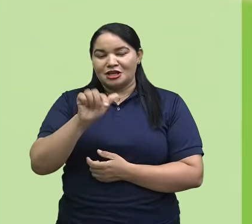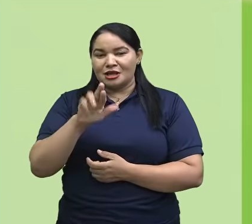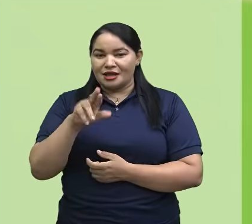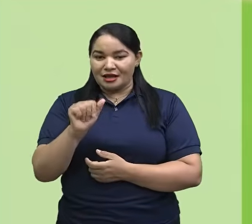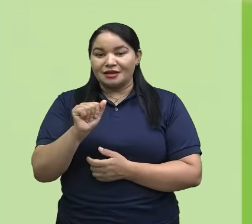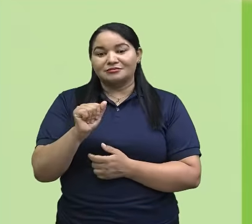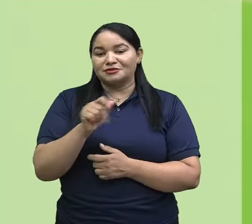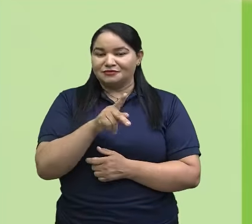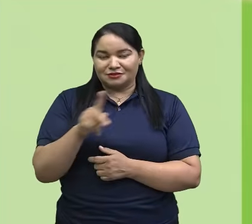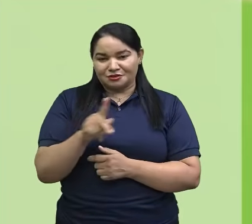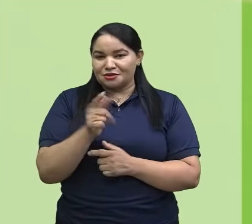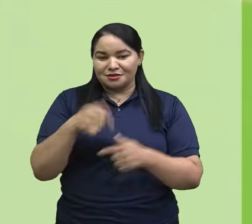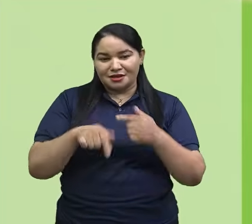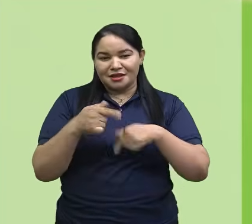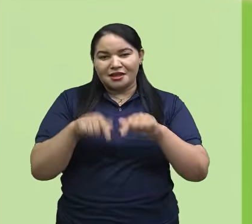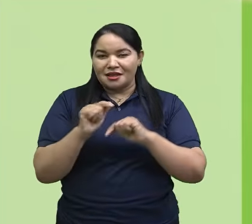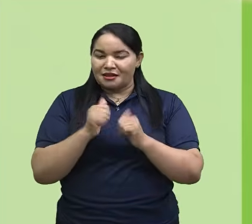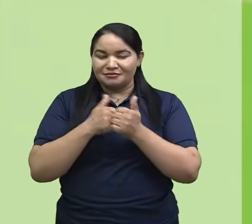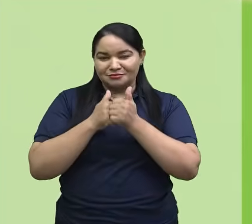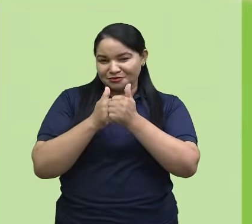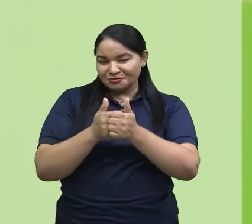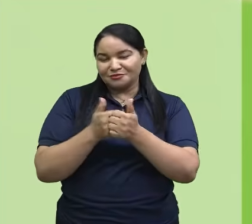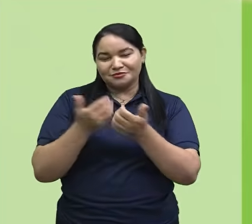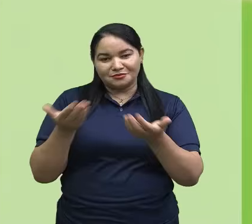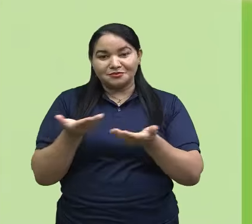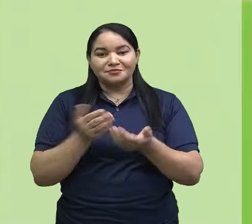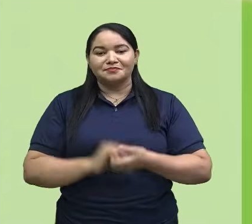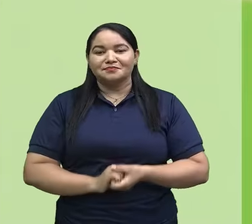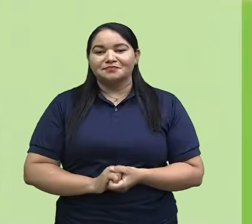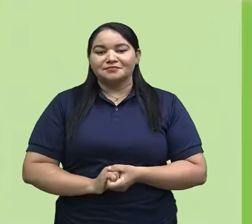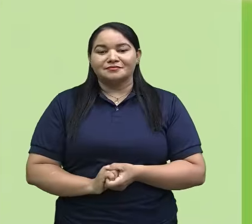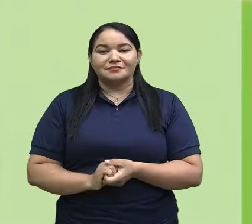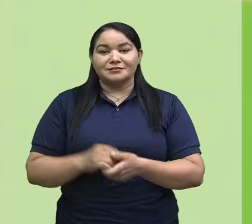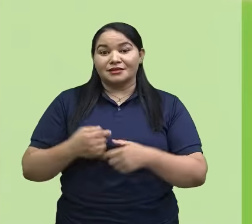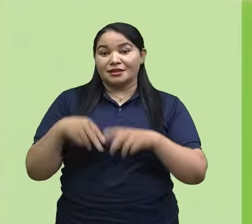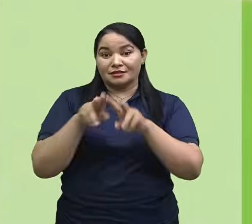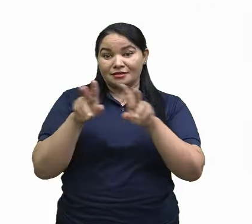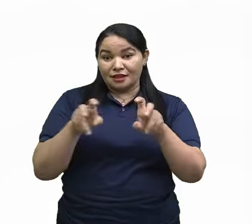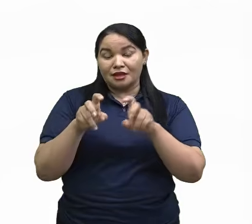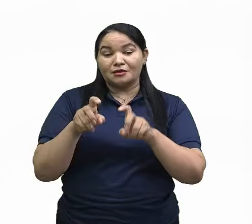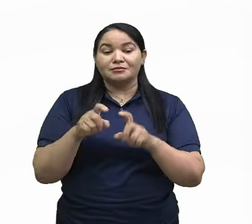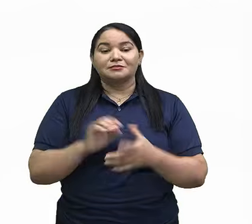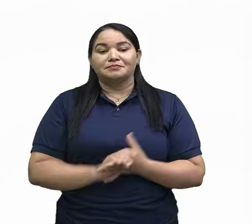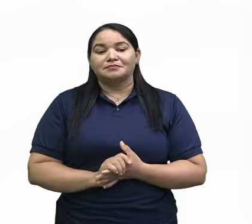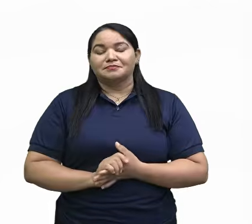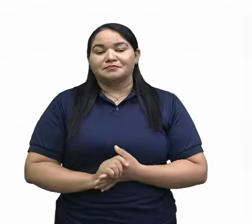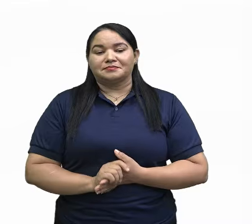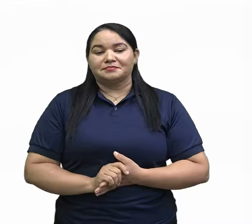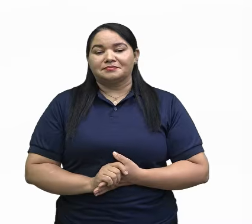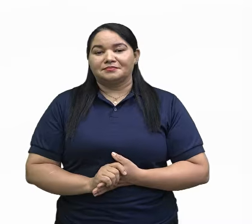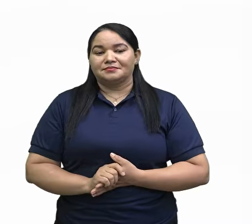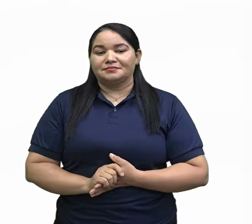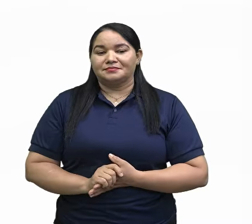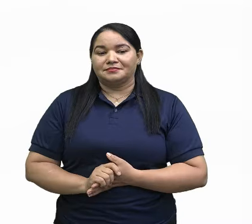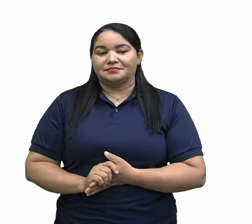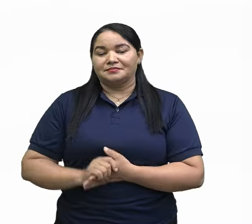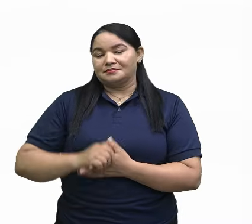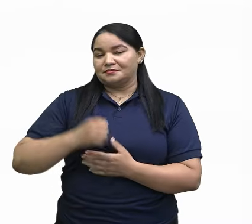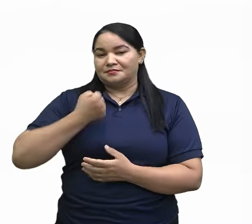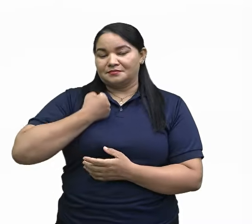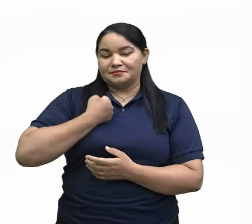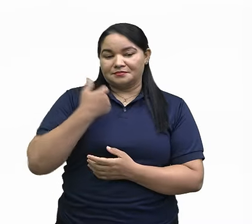Graça, a professora de Química que vai acompanhar vocês na aula de hoje. Bora dar uma olhadinha no que nós temos para hoje. É a